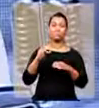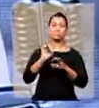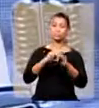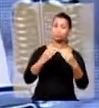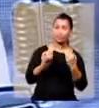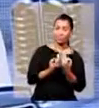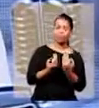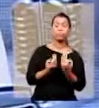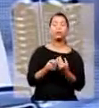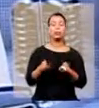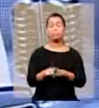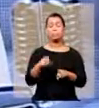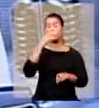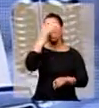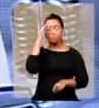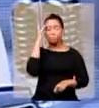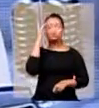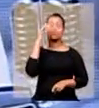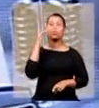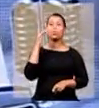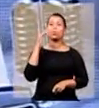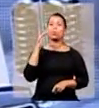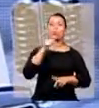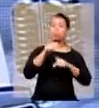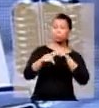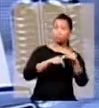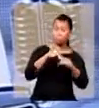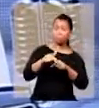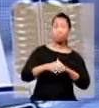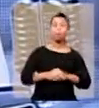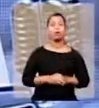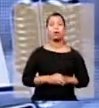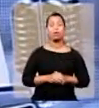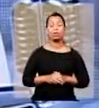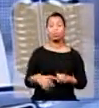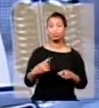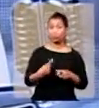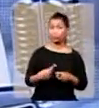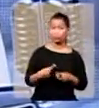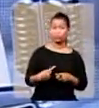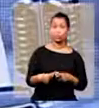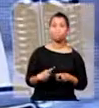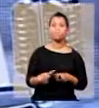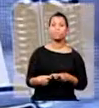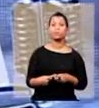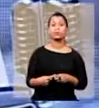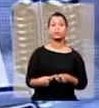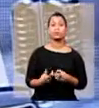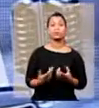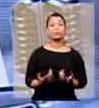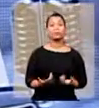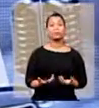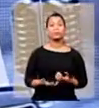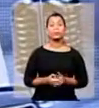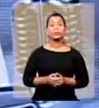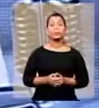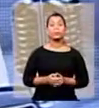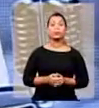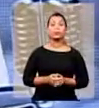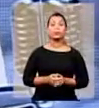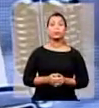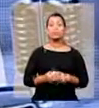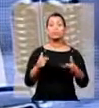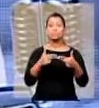né? Porque um dos critérios do Índice de Desenvolvimento Humano Municipal é